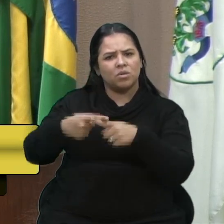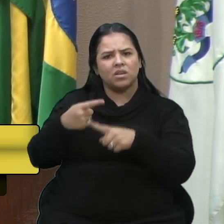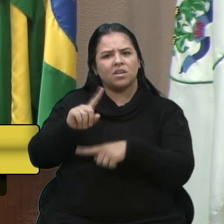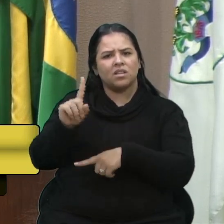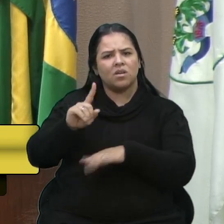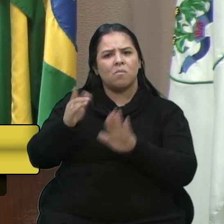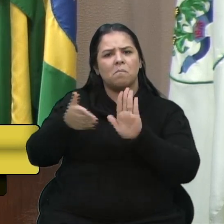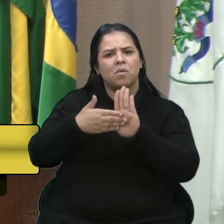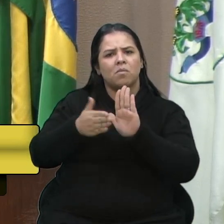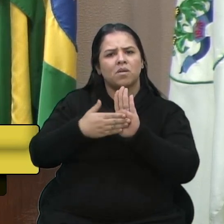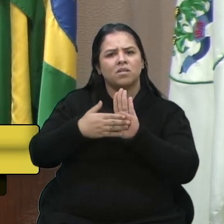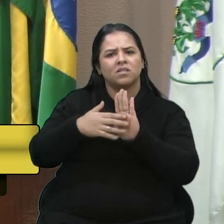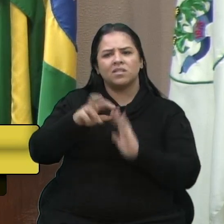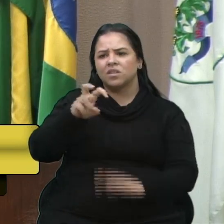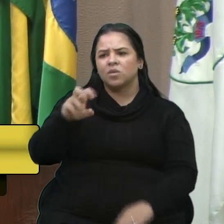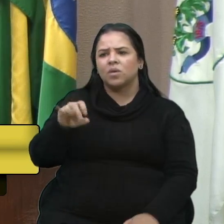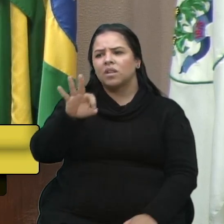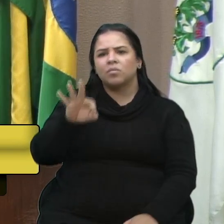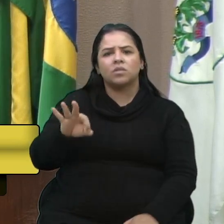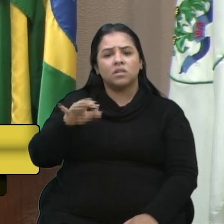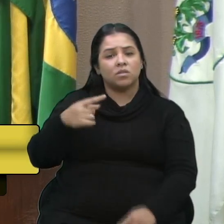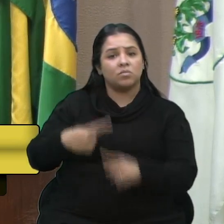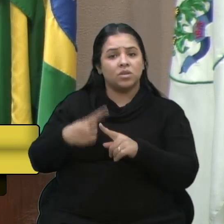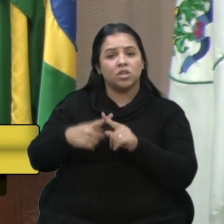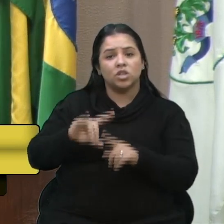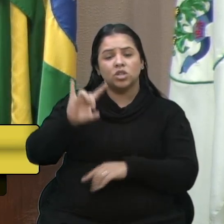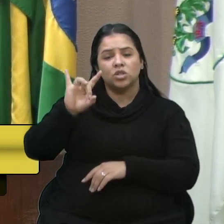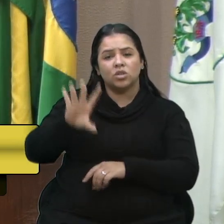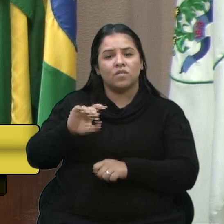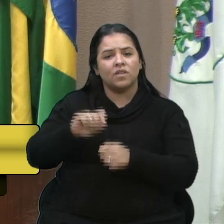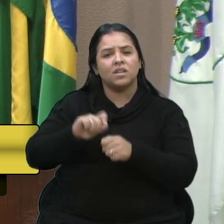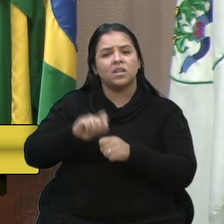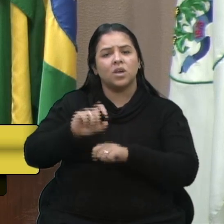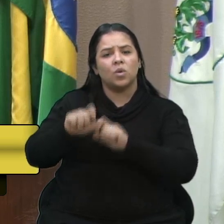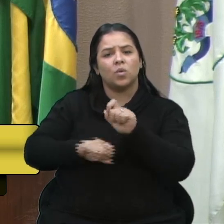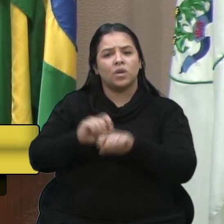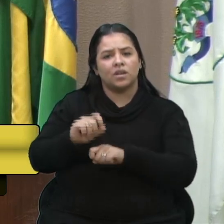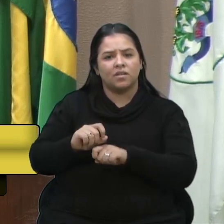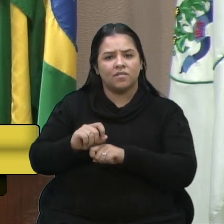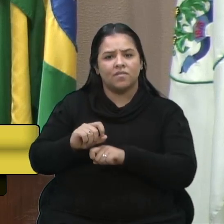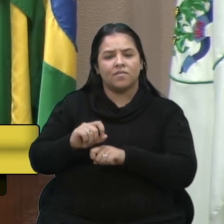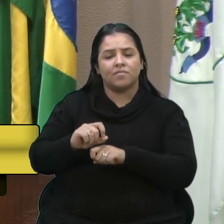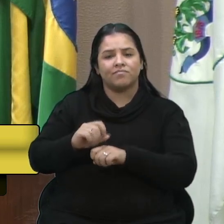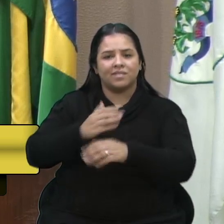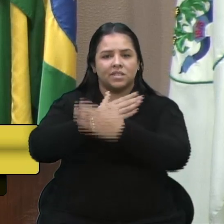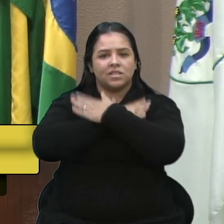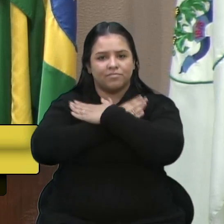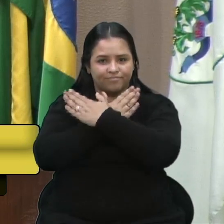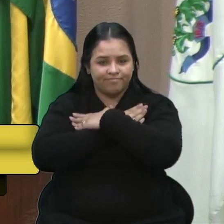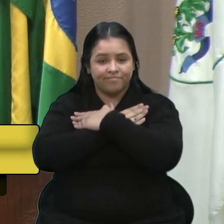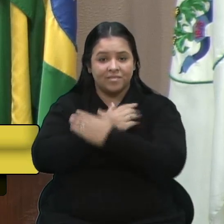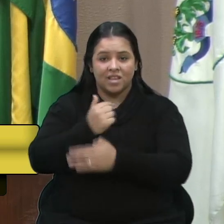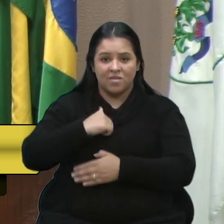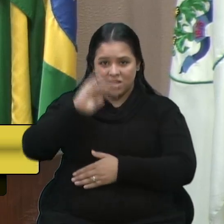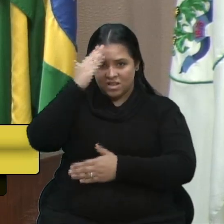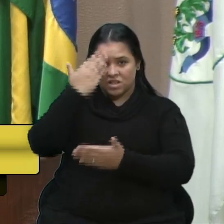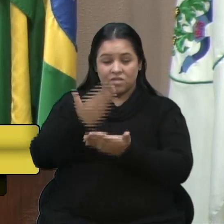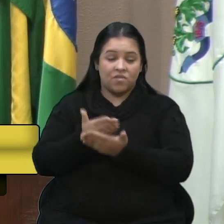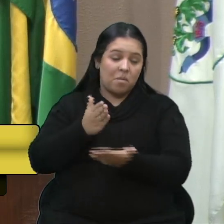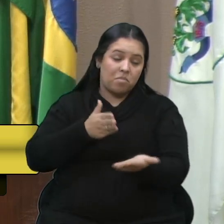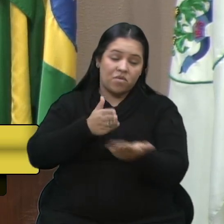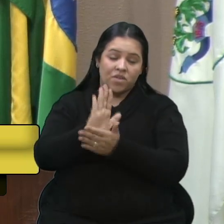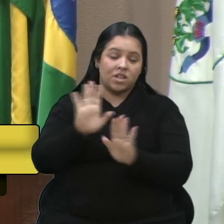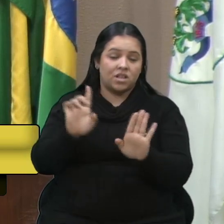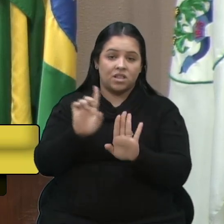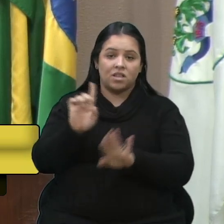exemplo, um aumento de 50%? Porque isso só causa uma coisa: desemprego. Então eu tenho certeza que essa moção vai ser aprovada, não com o